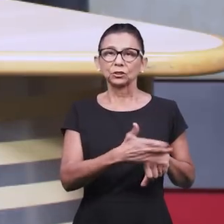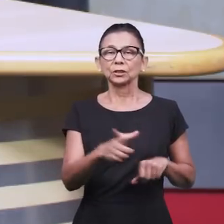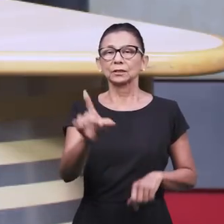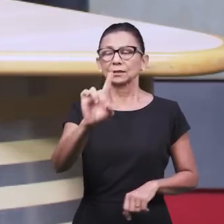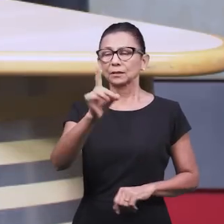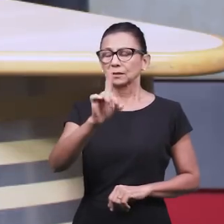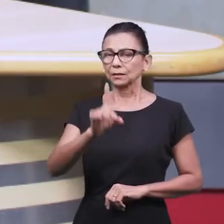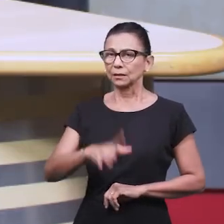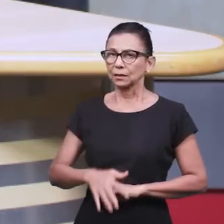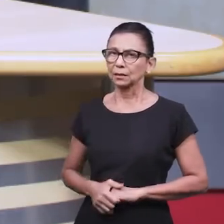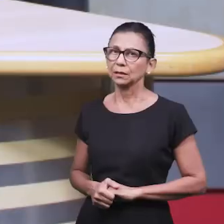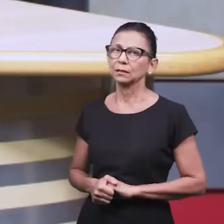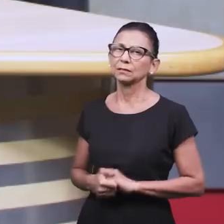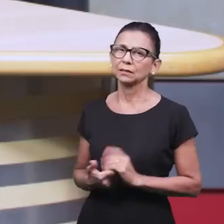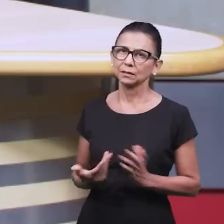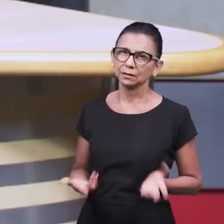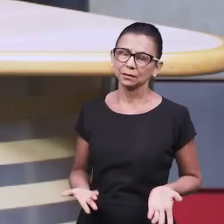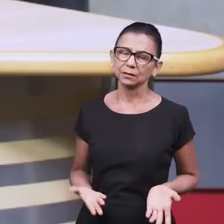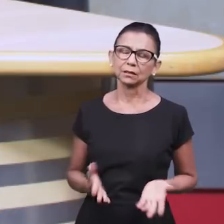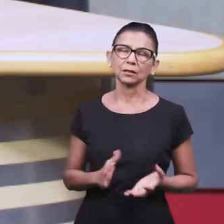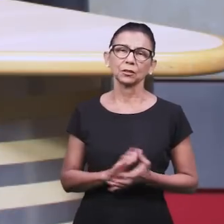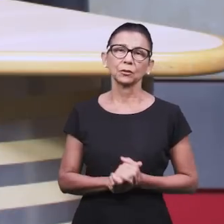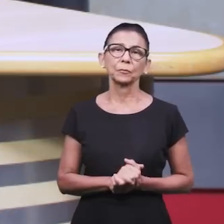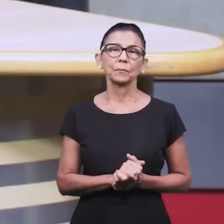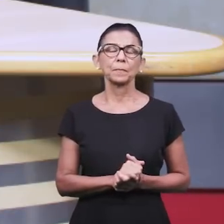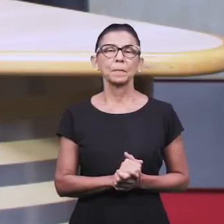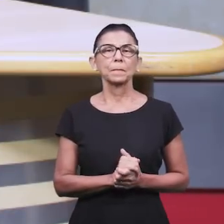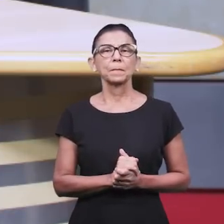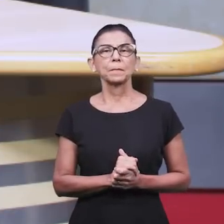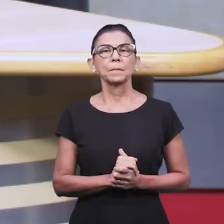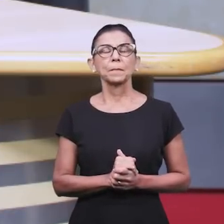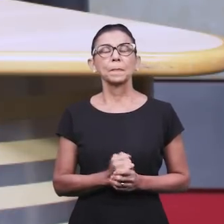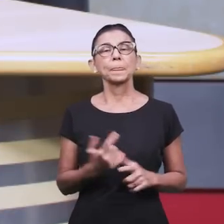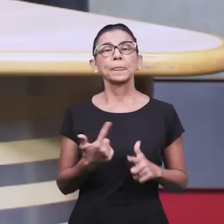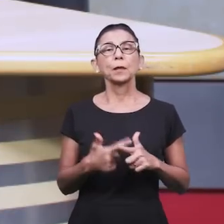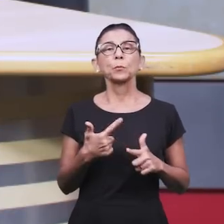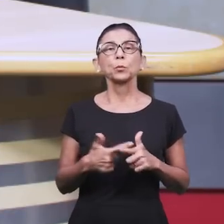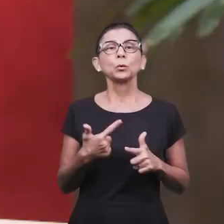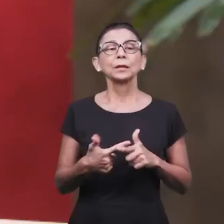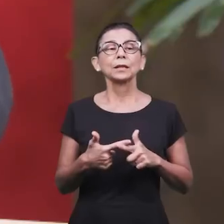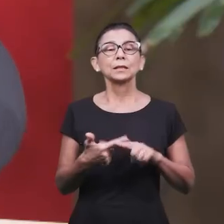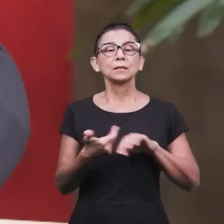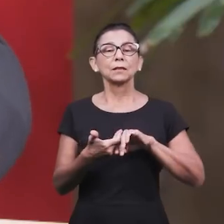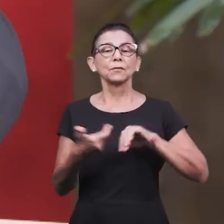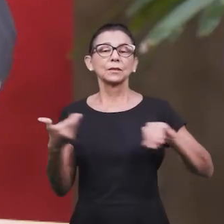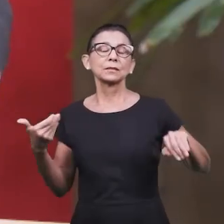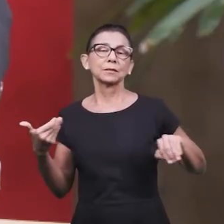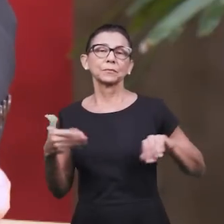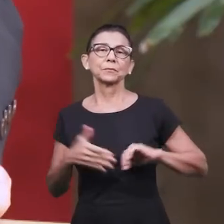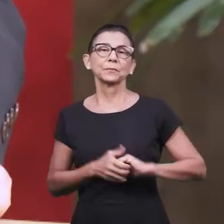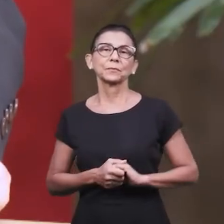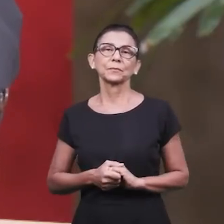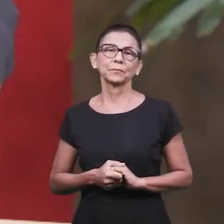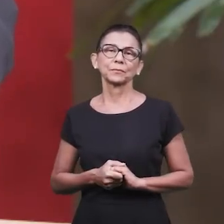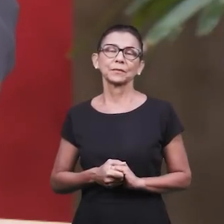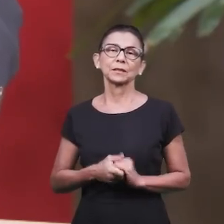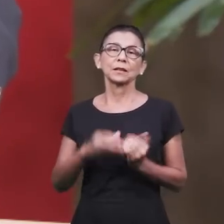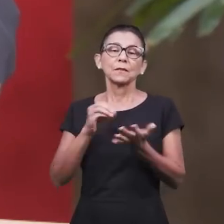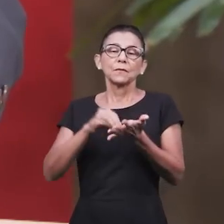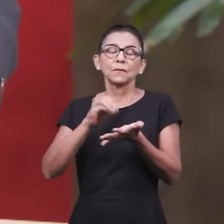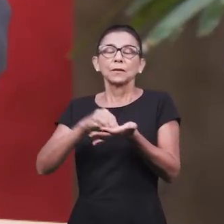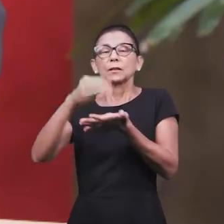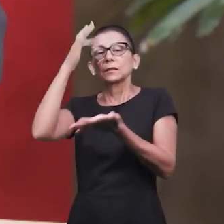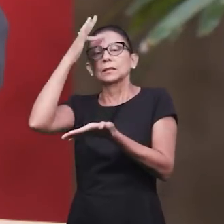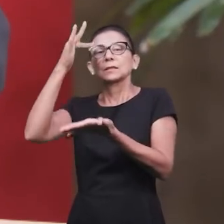esse afastamento das igrejas, o desaparecimento disso aí, por quê? Porque há esse afastamento dessa fé